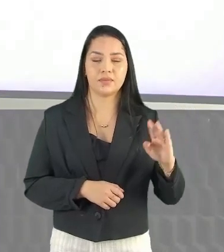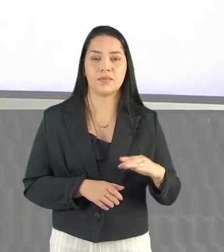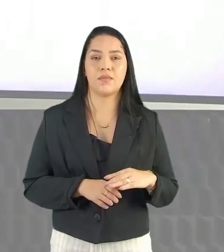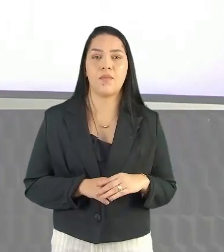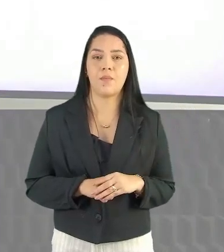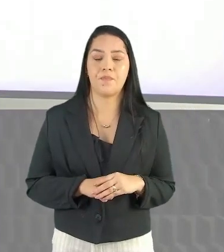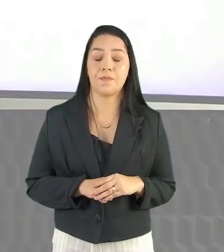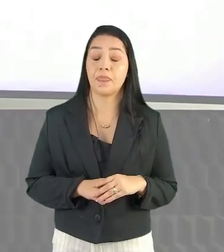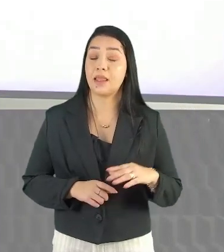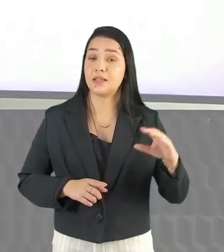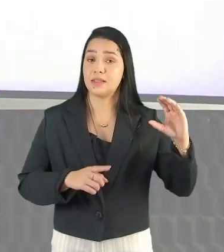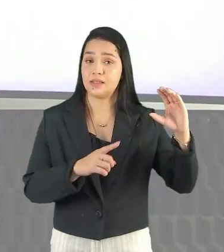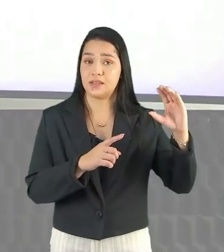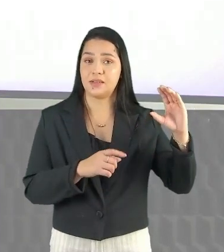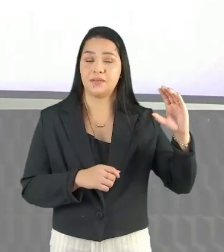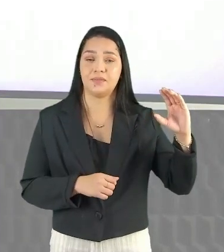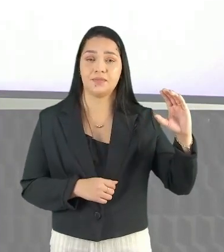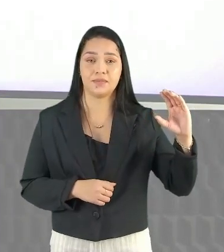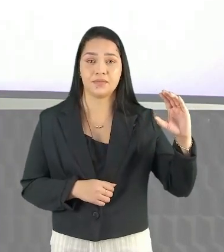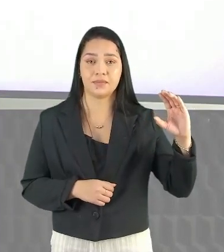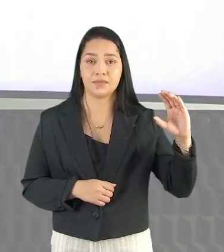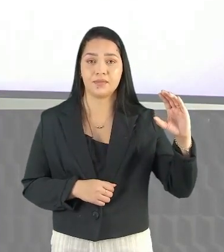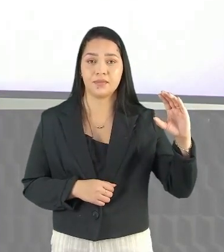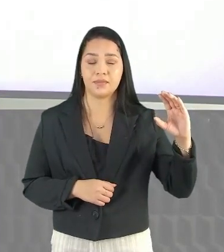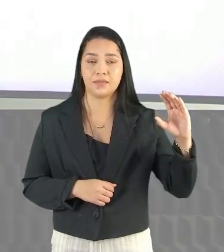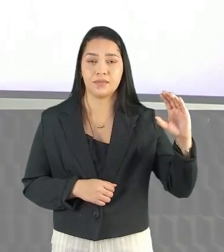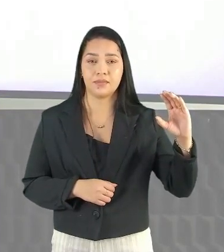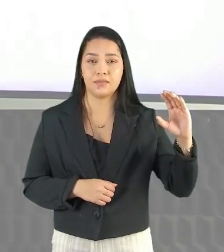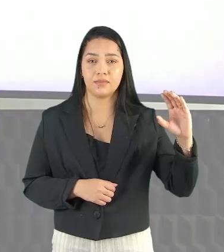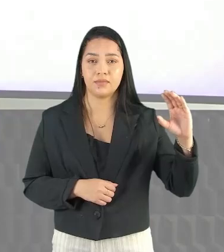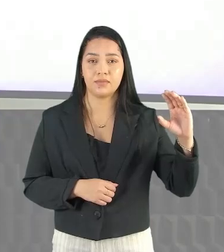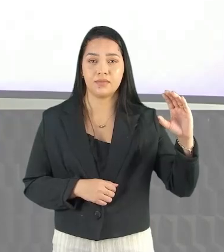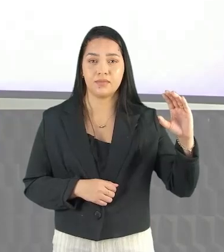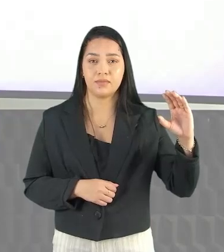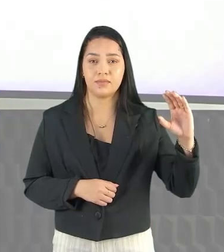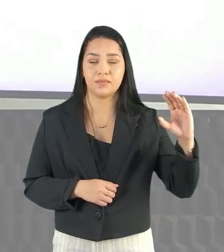indústria. A letra C, experimentou grandes transformações